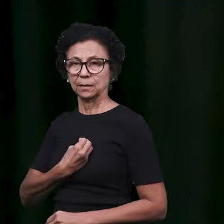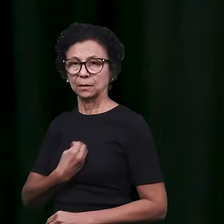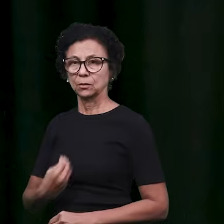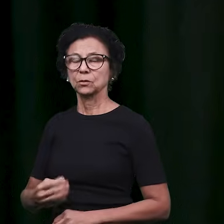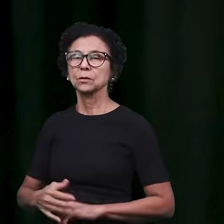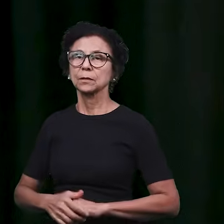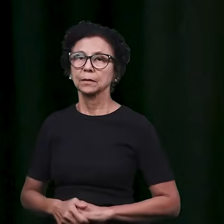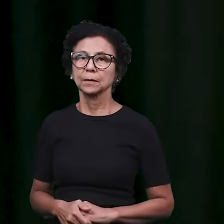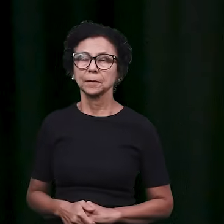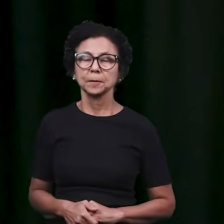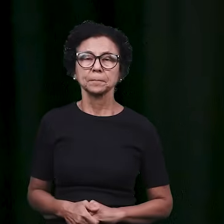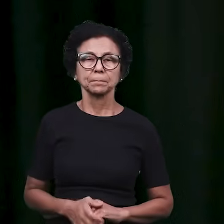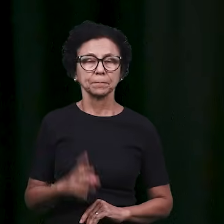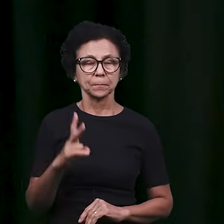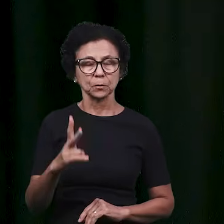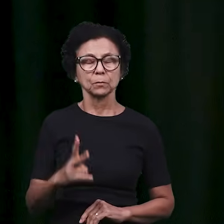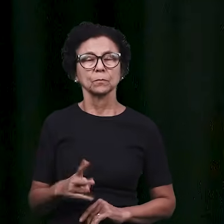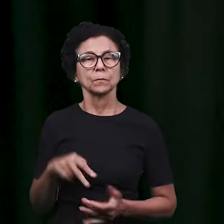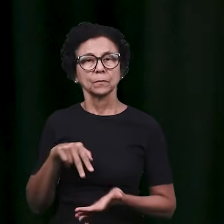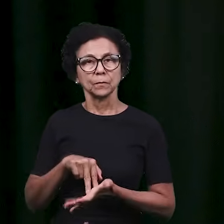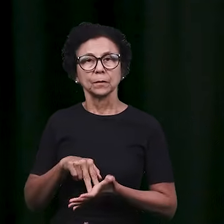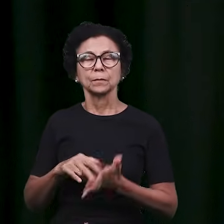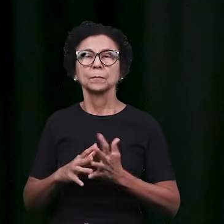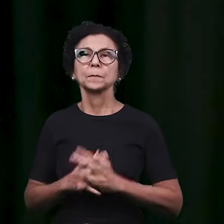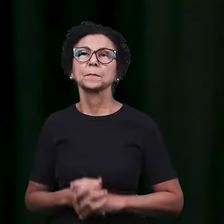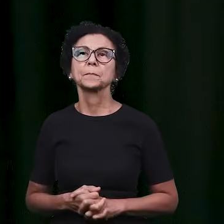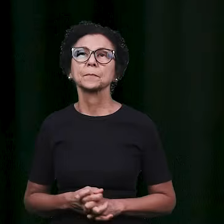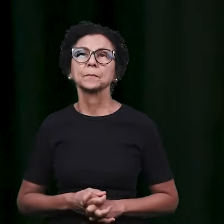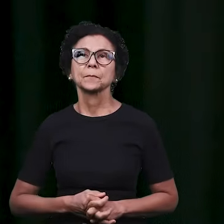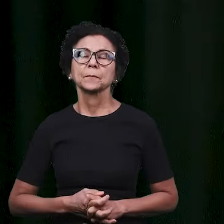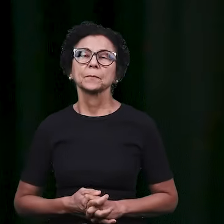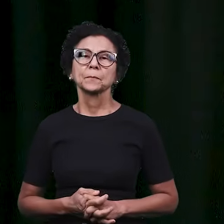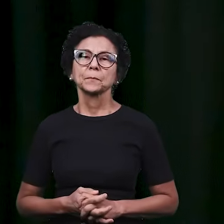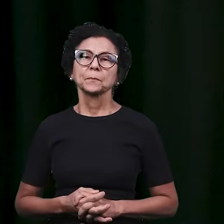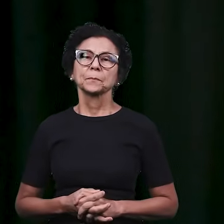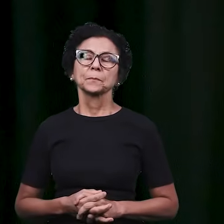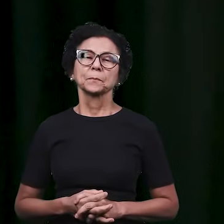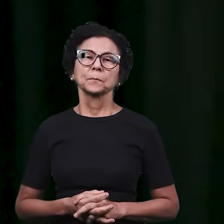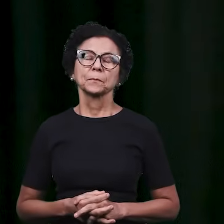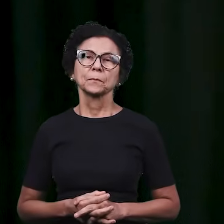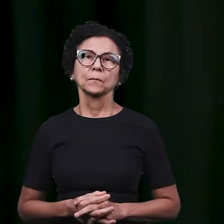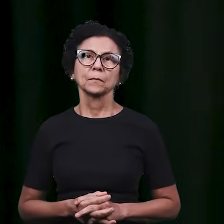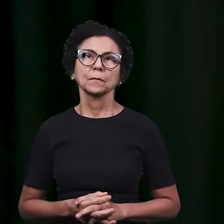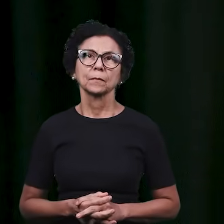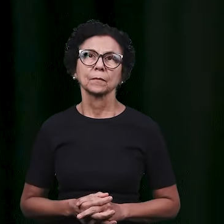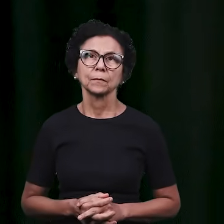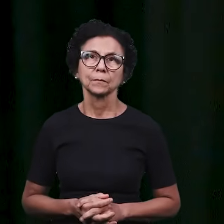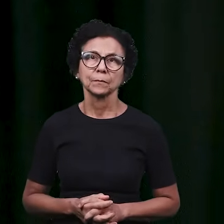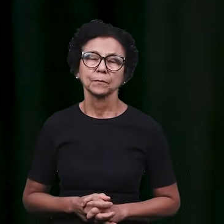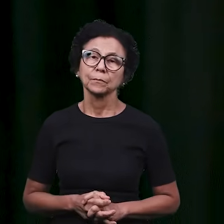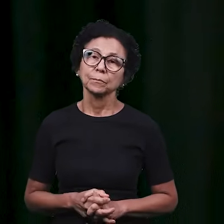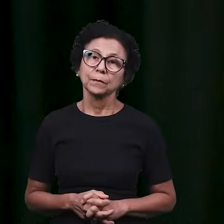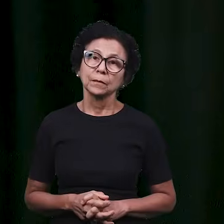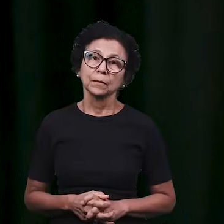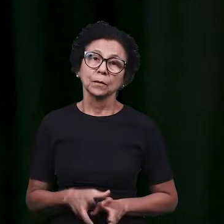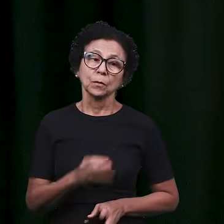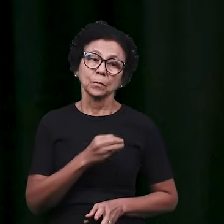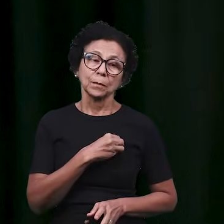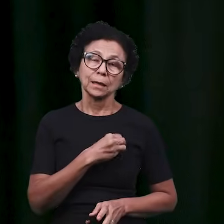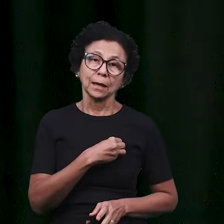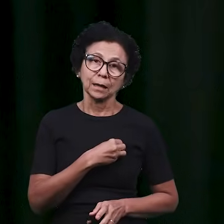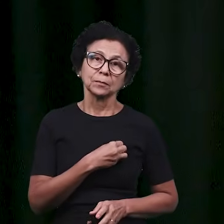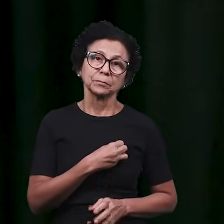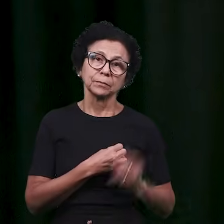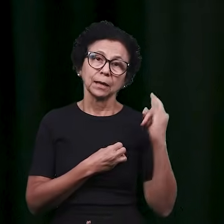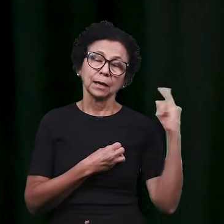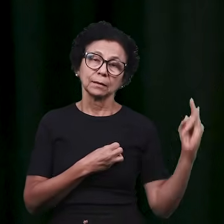assim, a morte habita no homem, o mal habita no homem, mas o antídoto é o Espírito